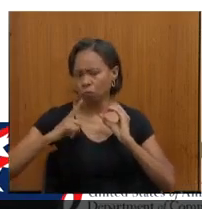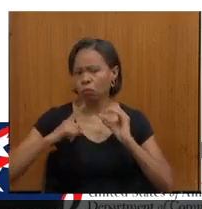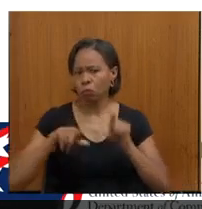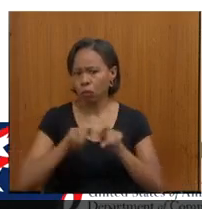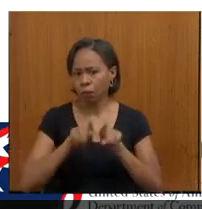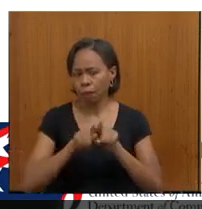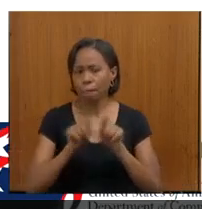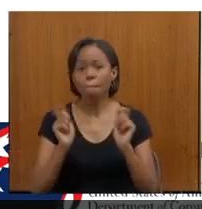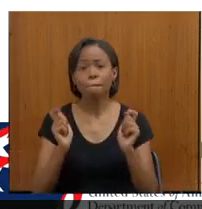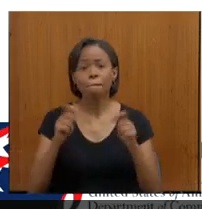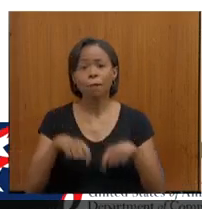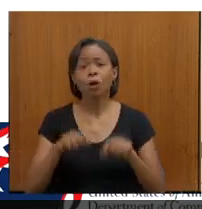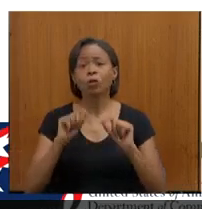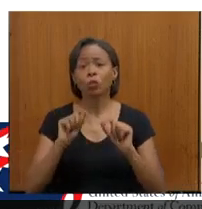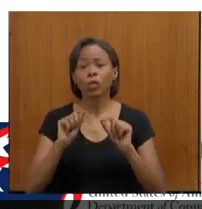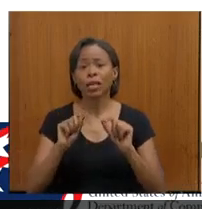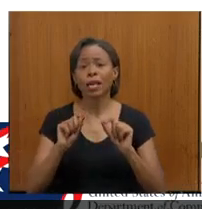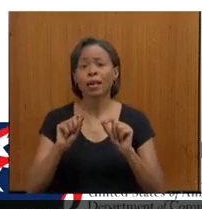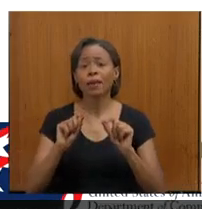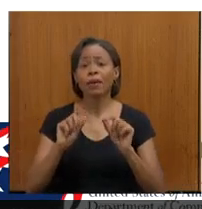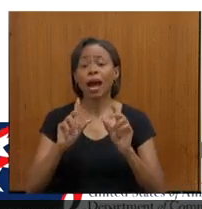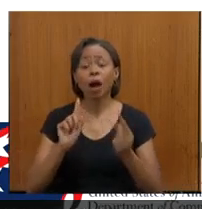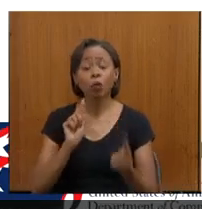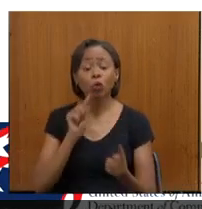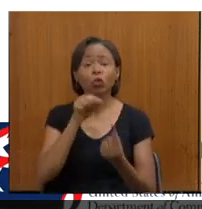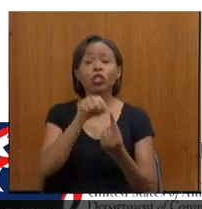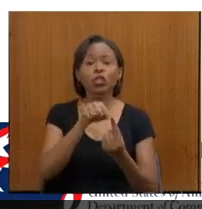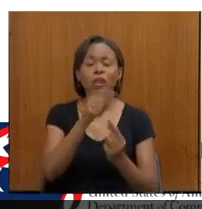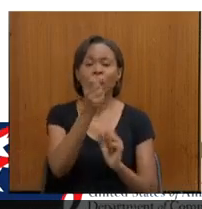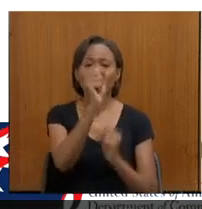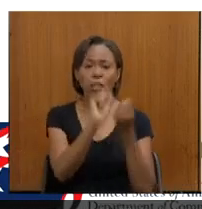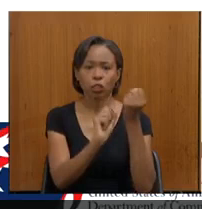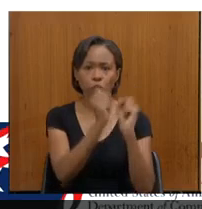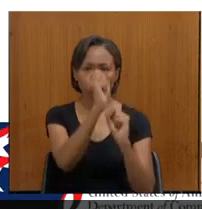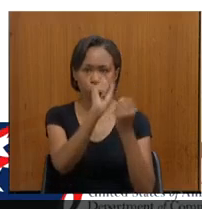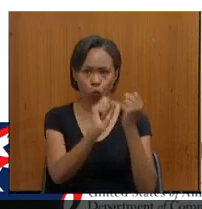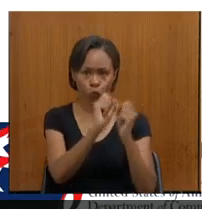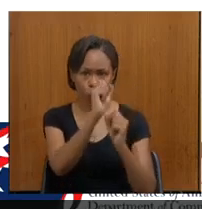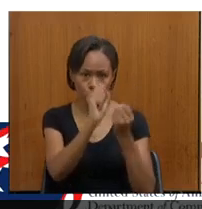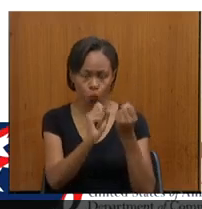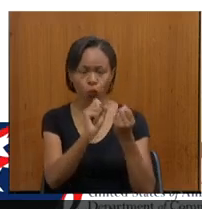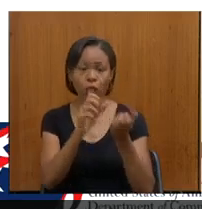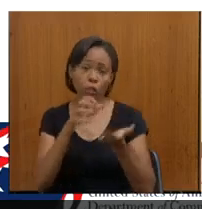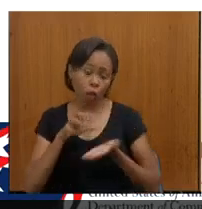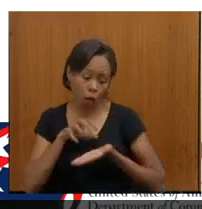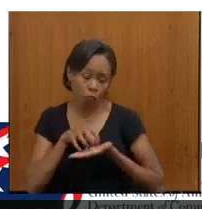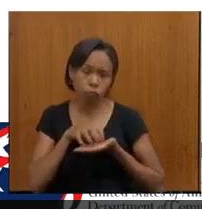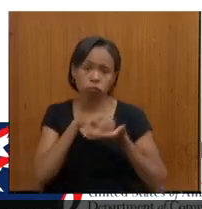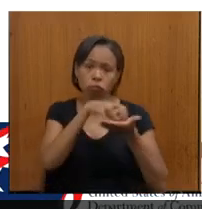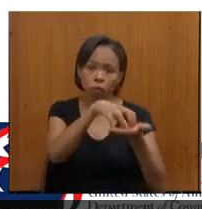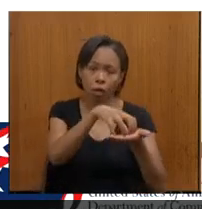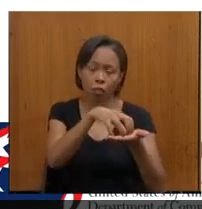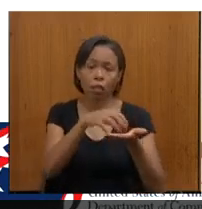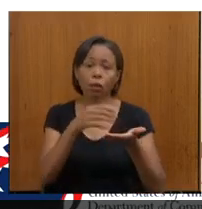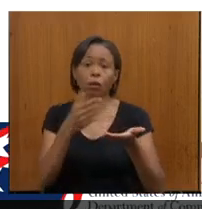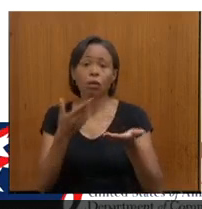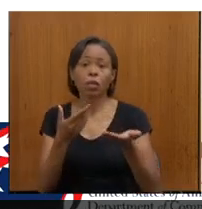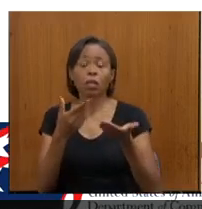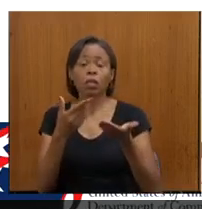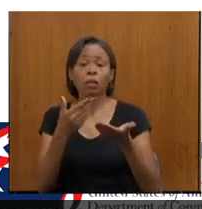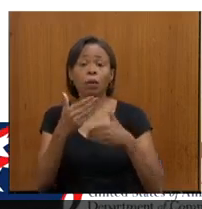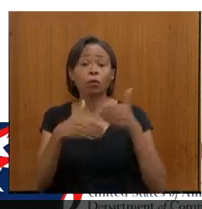ter o usuário final filha Tampa em dúvida quanto na parte de transporte continuar tá em